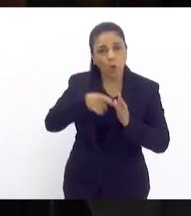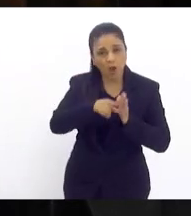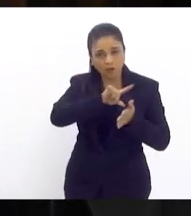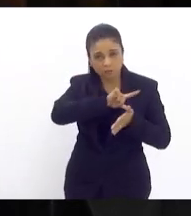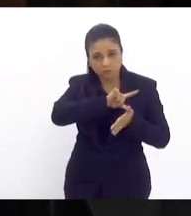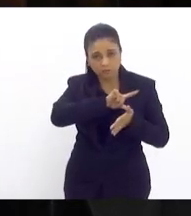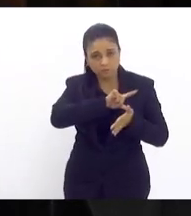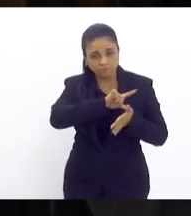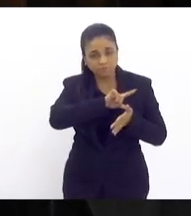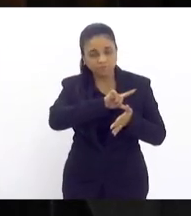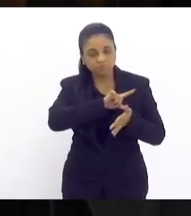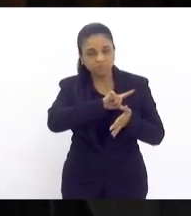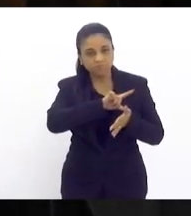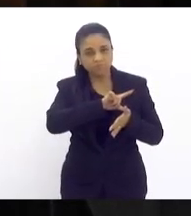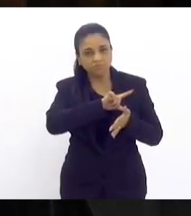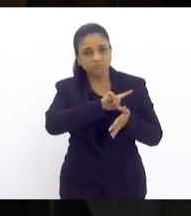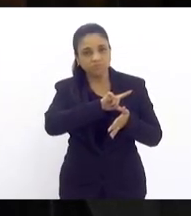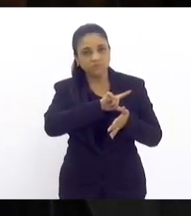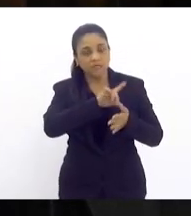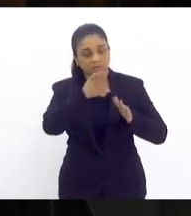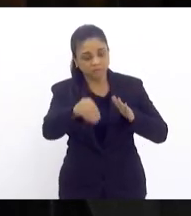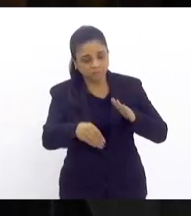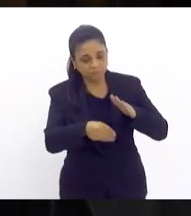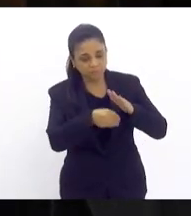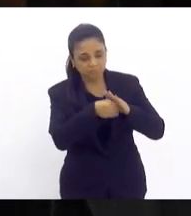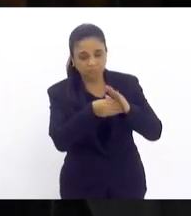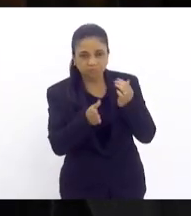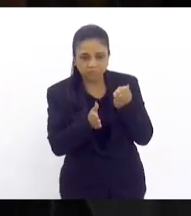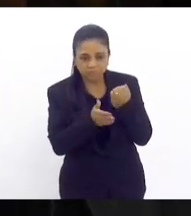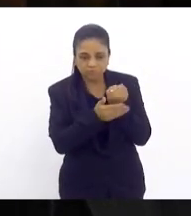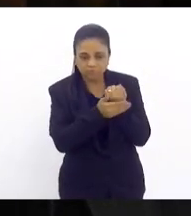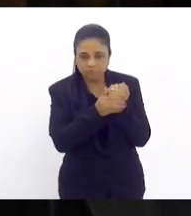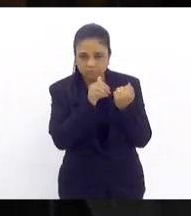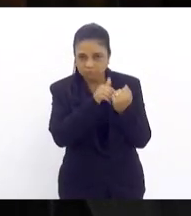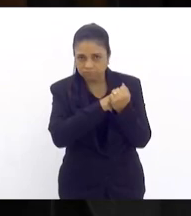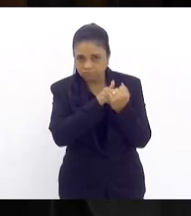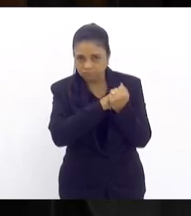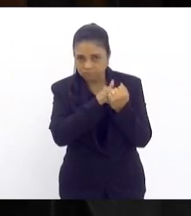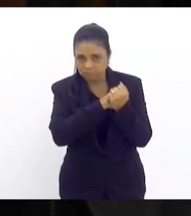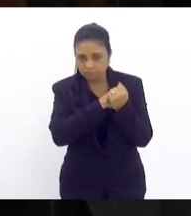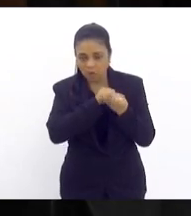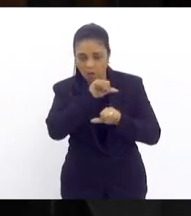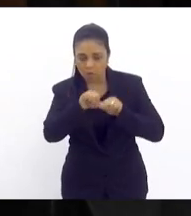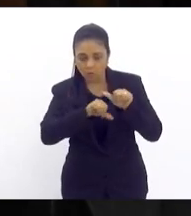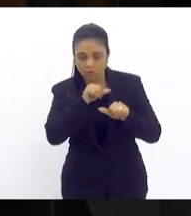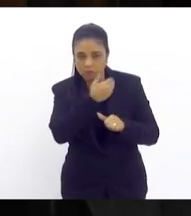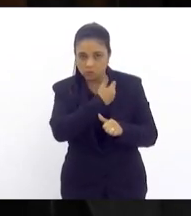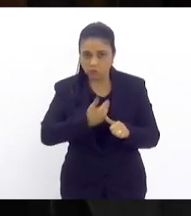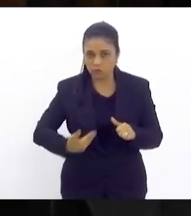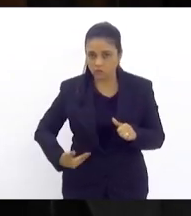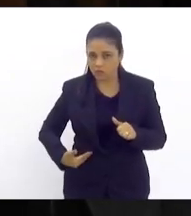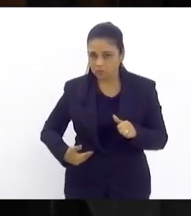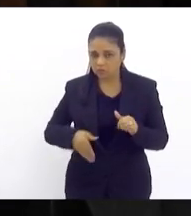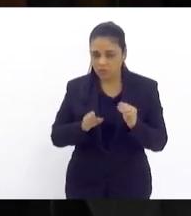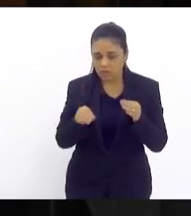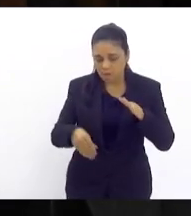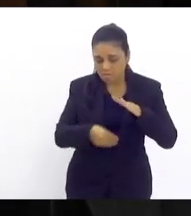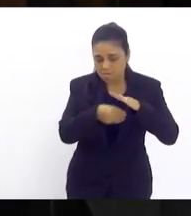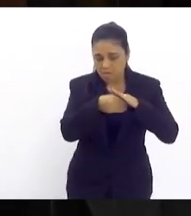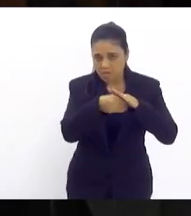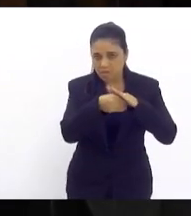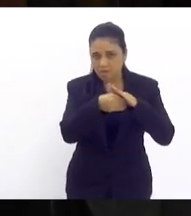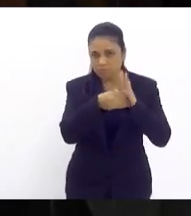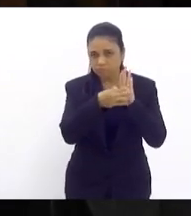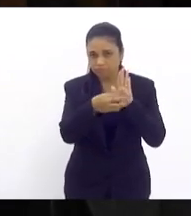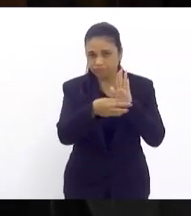das Tais emendas secretas mas na mudança de governo as emendas secretas se tornaram